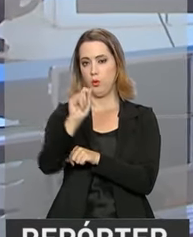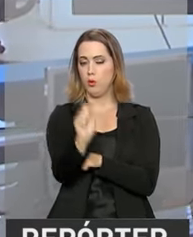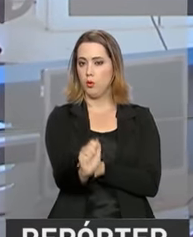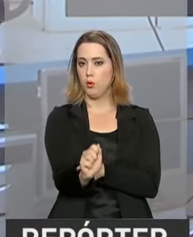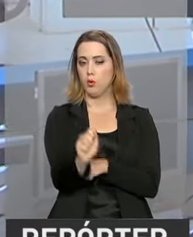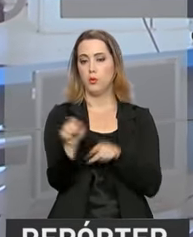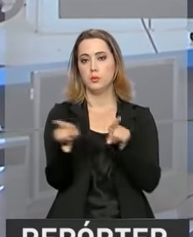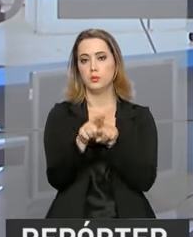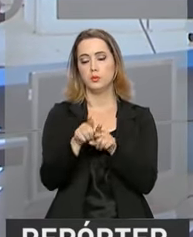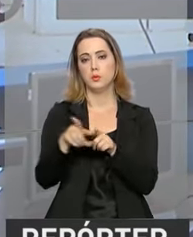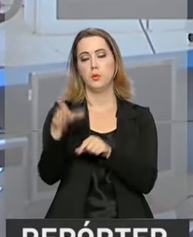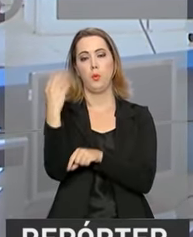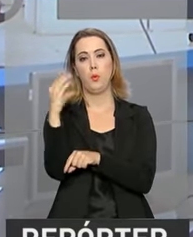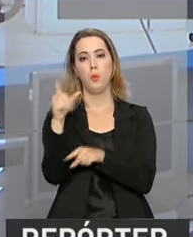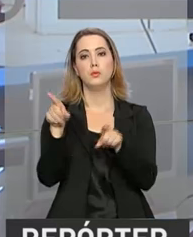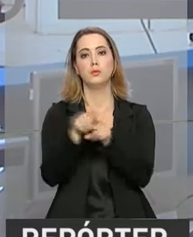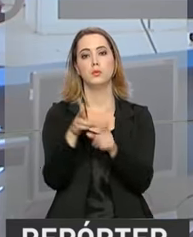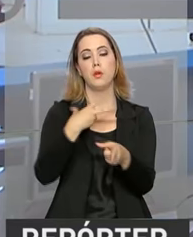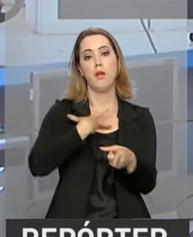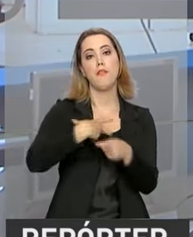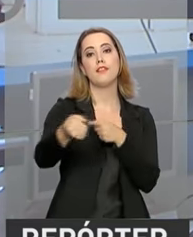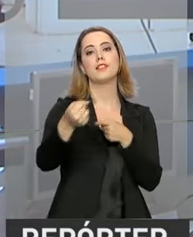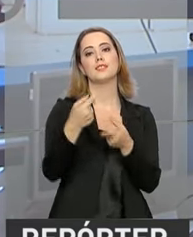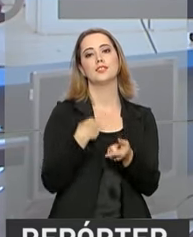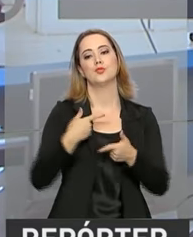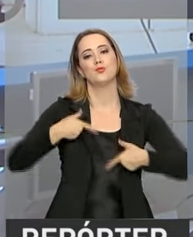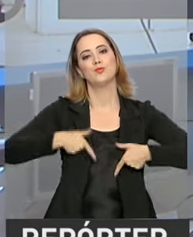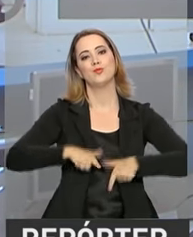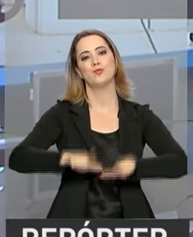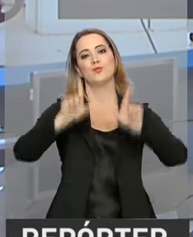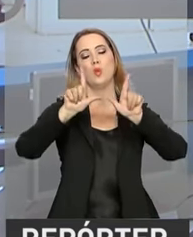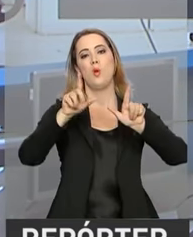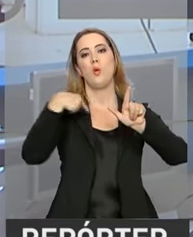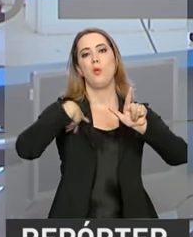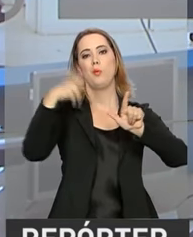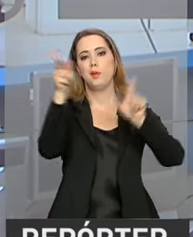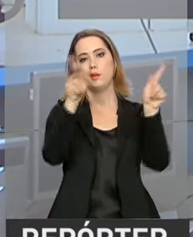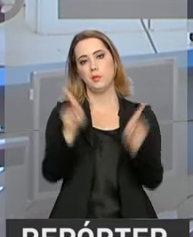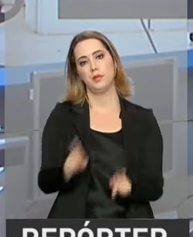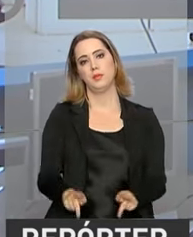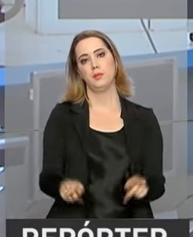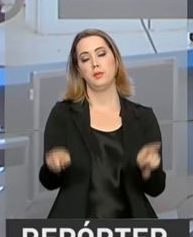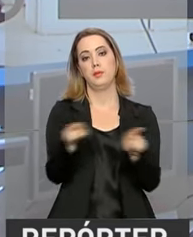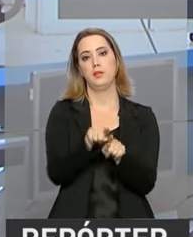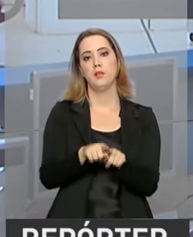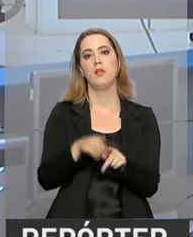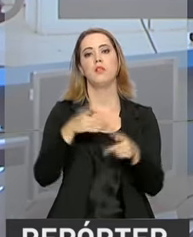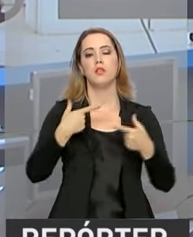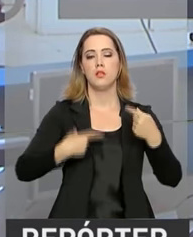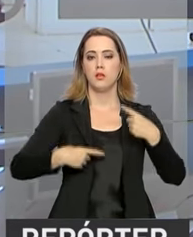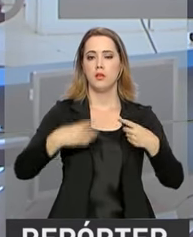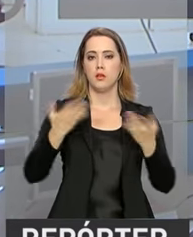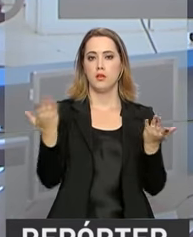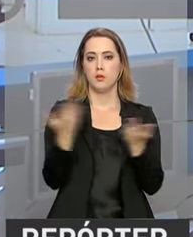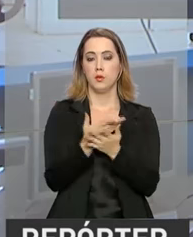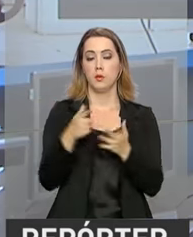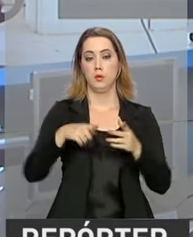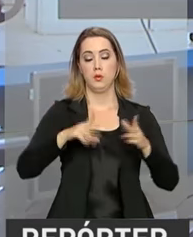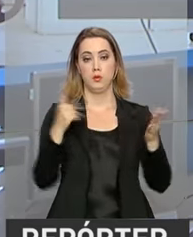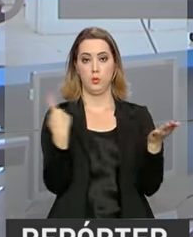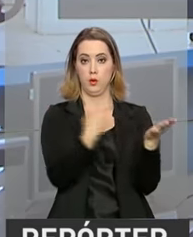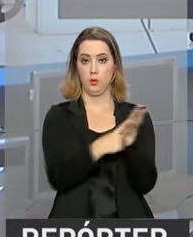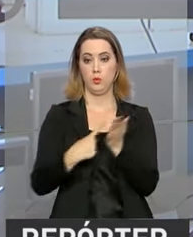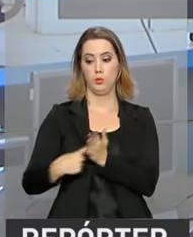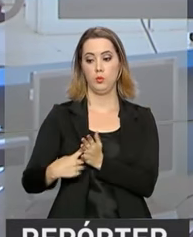ele foi reconhecido pelo esforço de pacificação do país que há mais de 50 anos vive um conflito com as Farc as forças